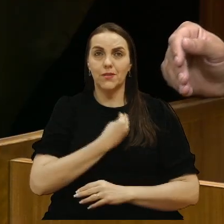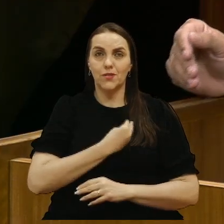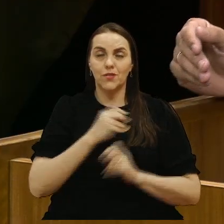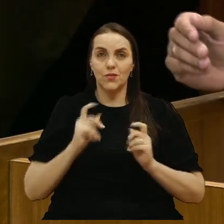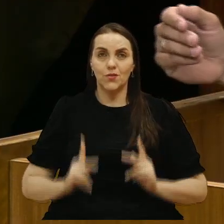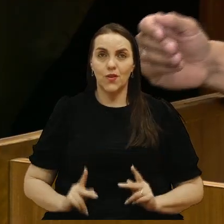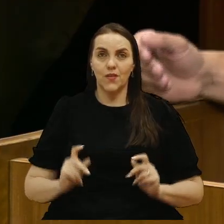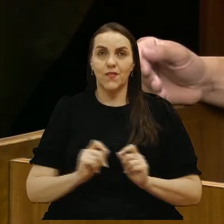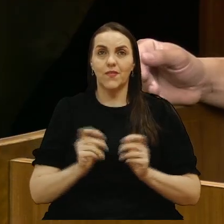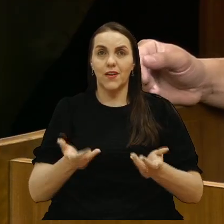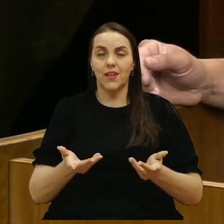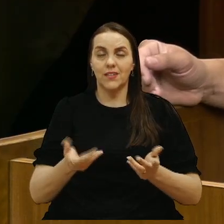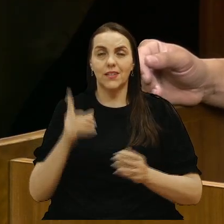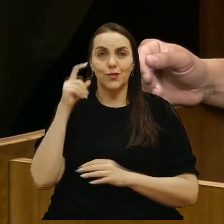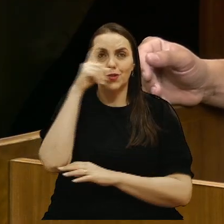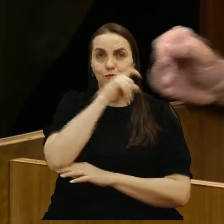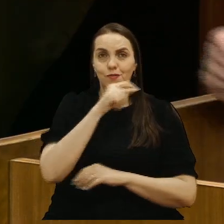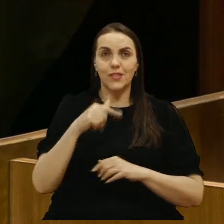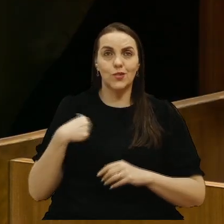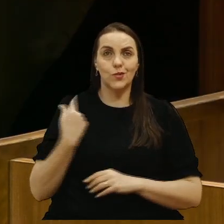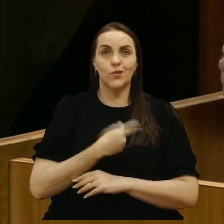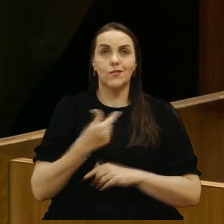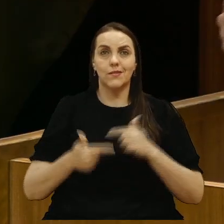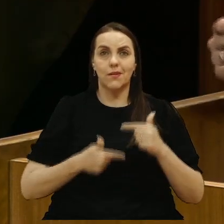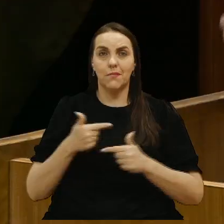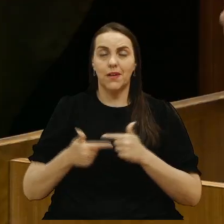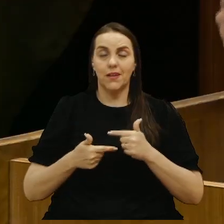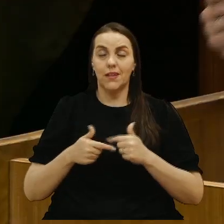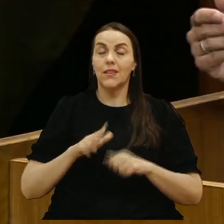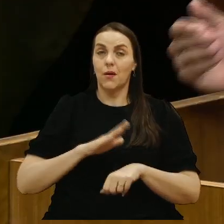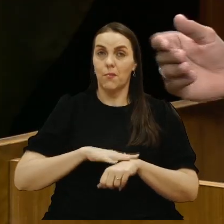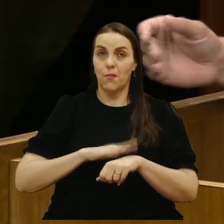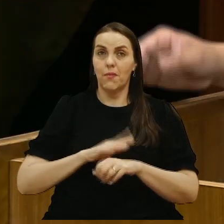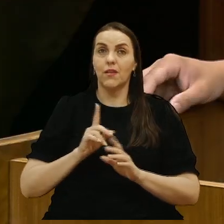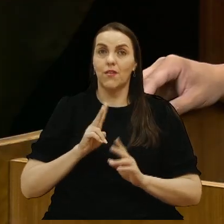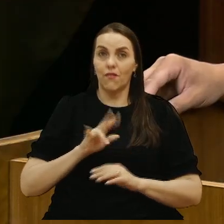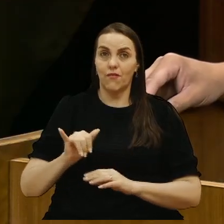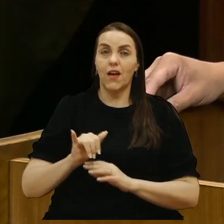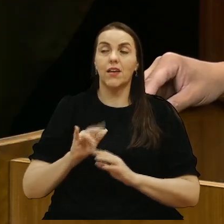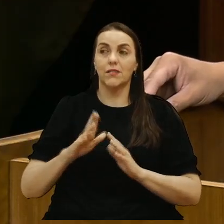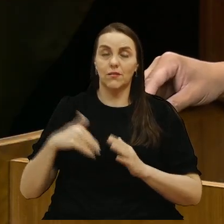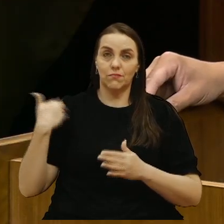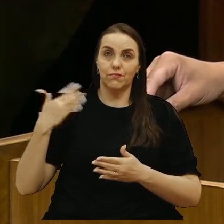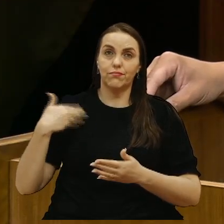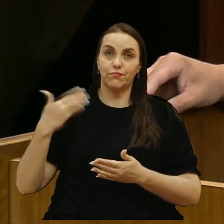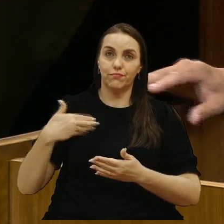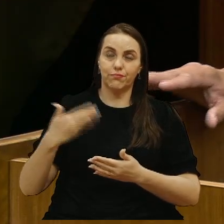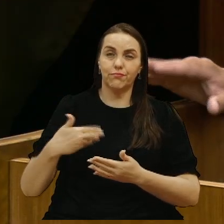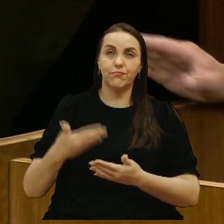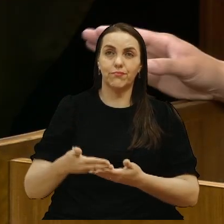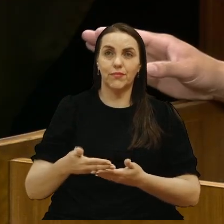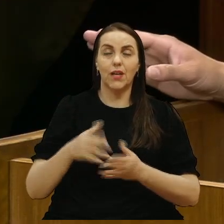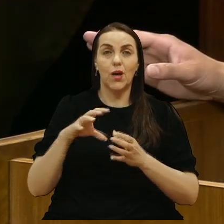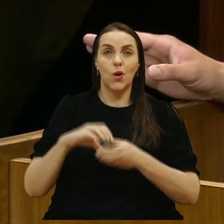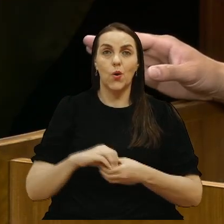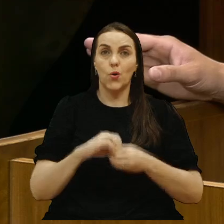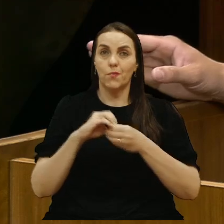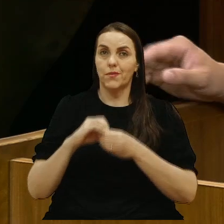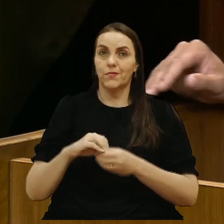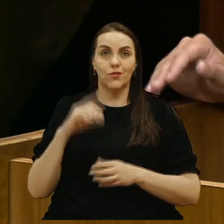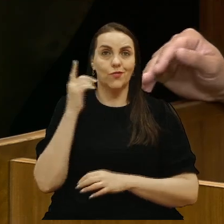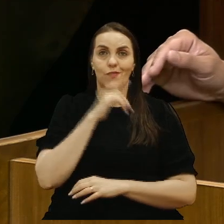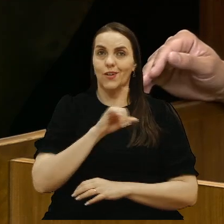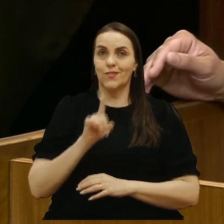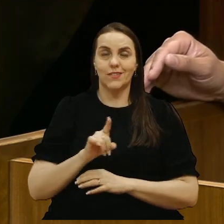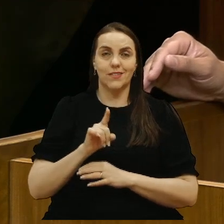de tornar difícil o nosso trabalho. Vai chegar um ponto, se continuar nessa levada que a gente está indo, a cooperativa ela não vai conseguir